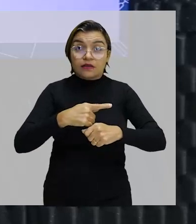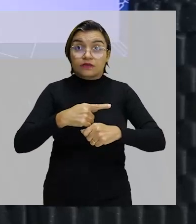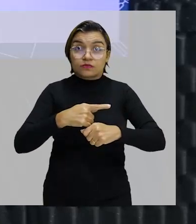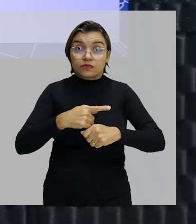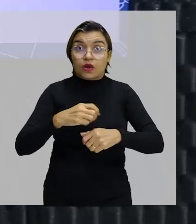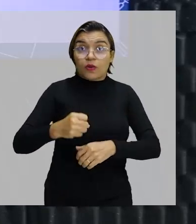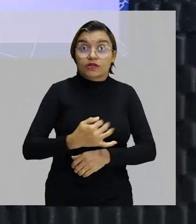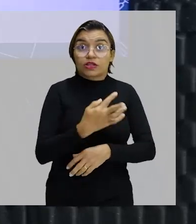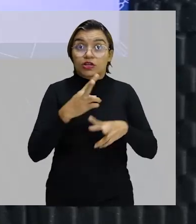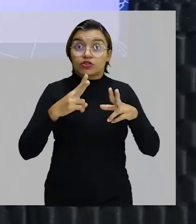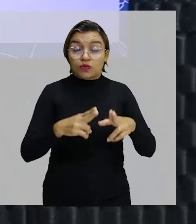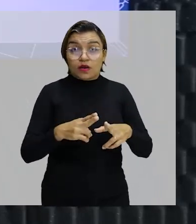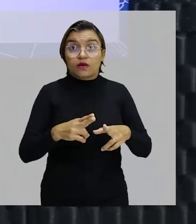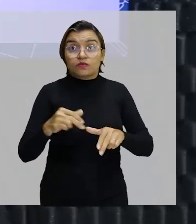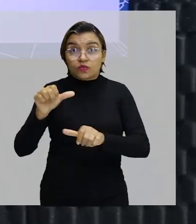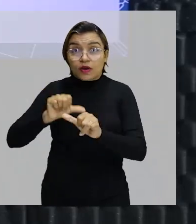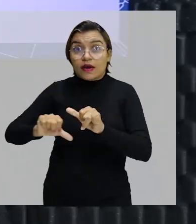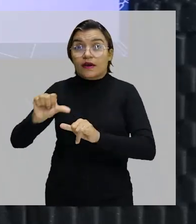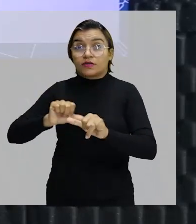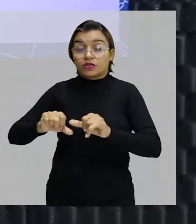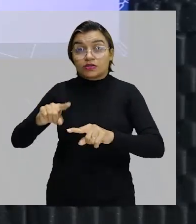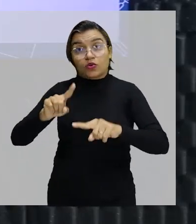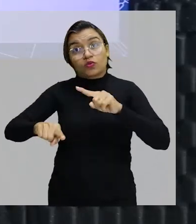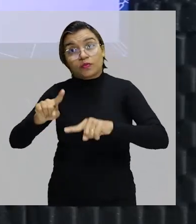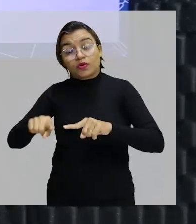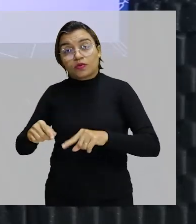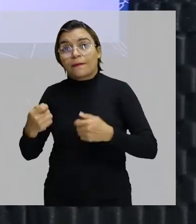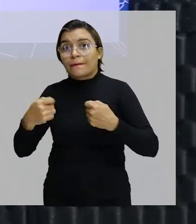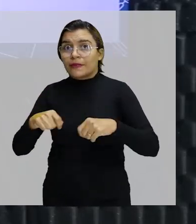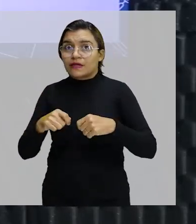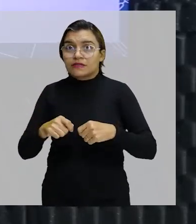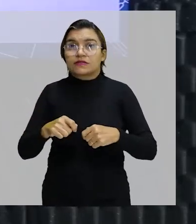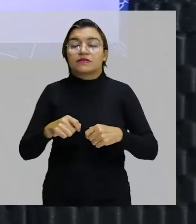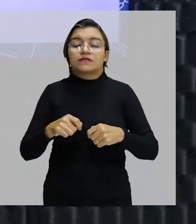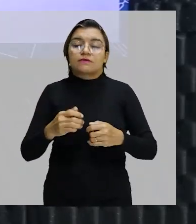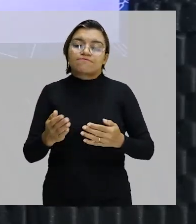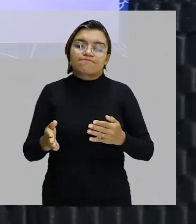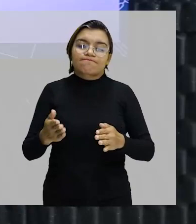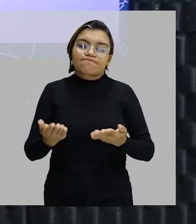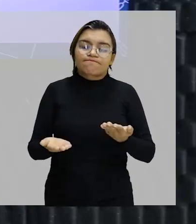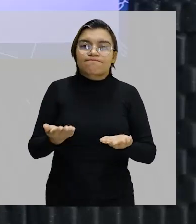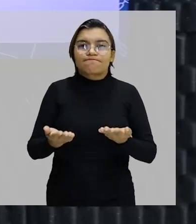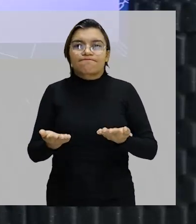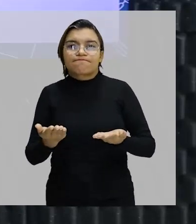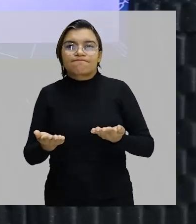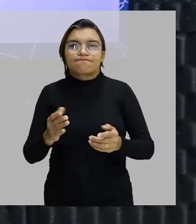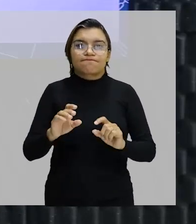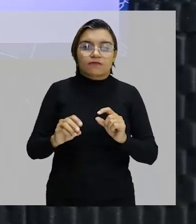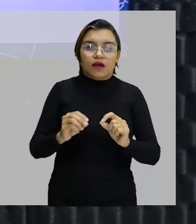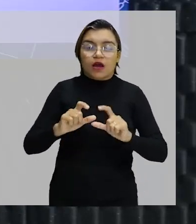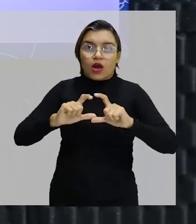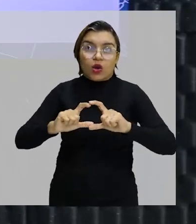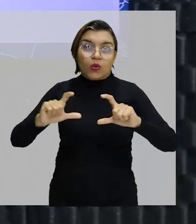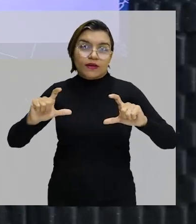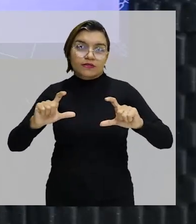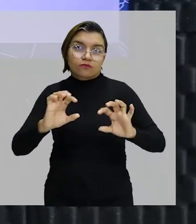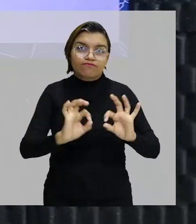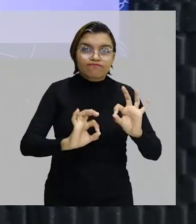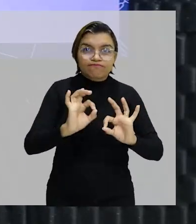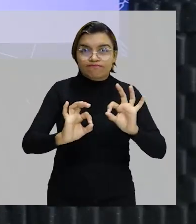produto. Se não tiver, vamos precisar fazer o balanceamento dessa equação